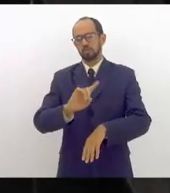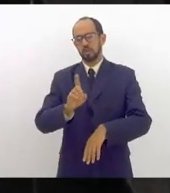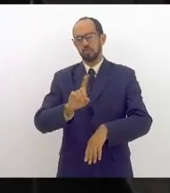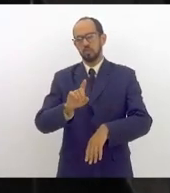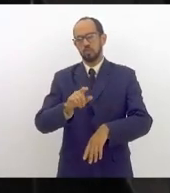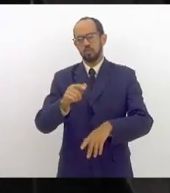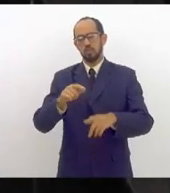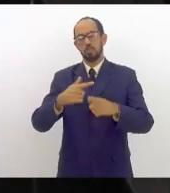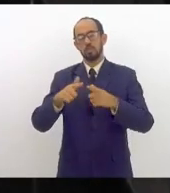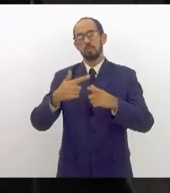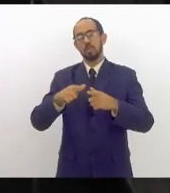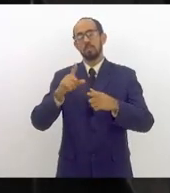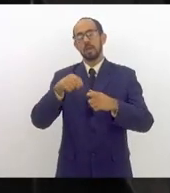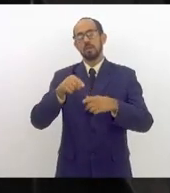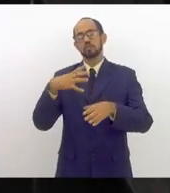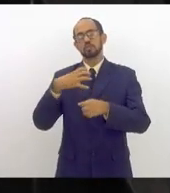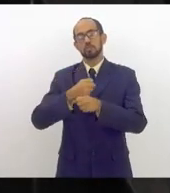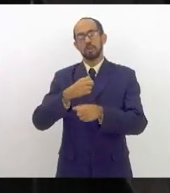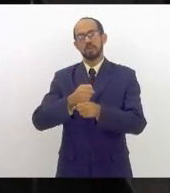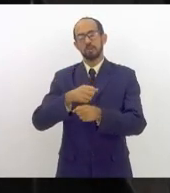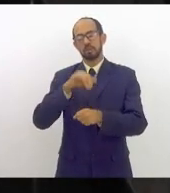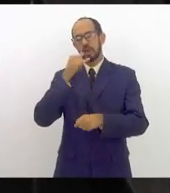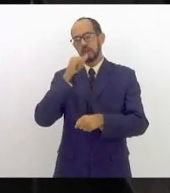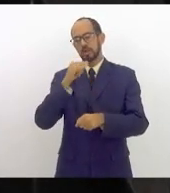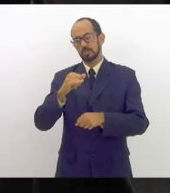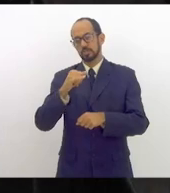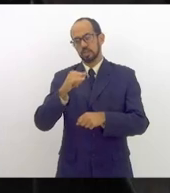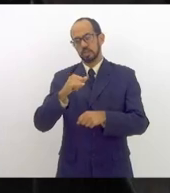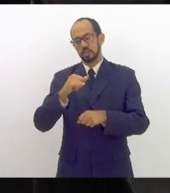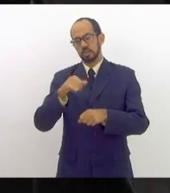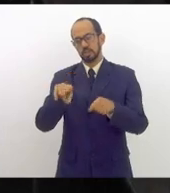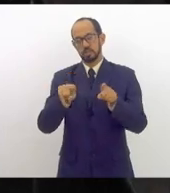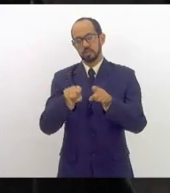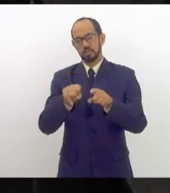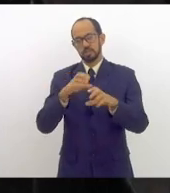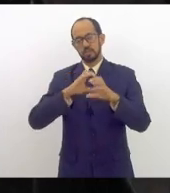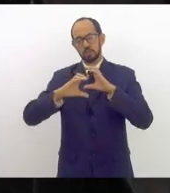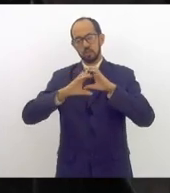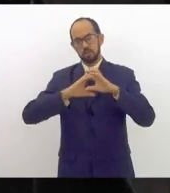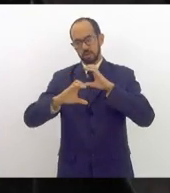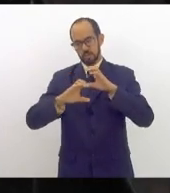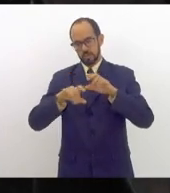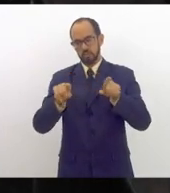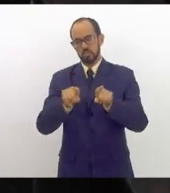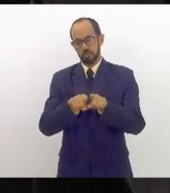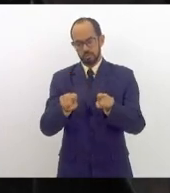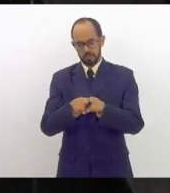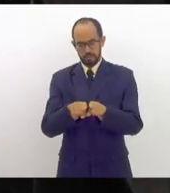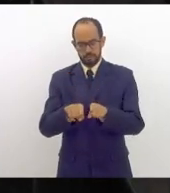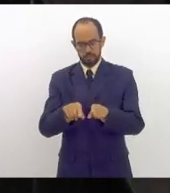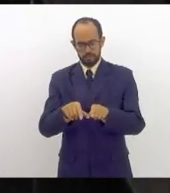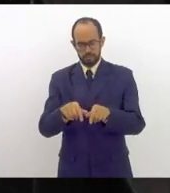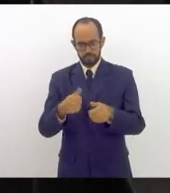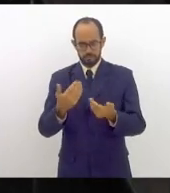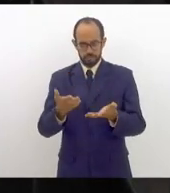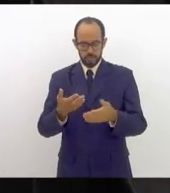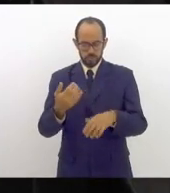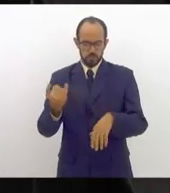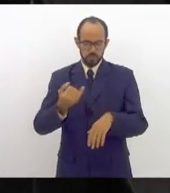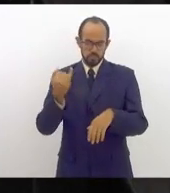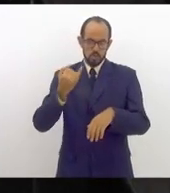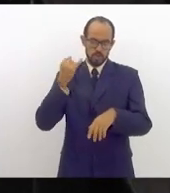é o somatório da energia com comunicação. E aí a questão relevante.